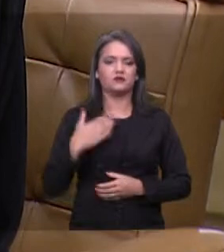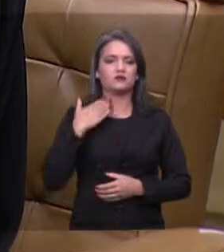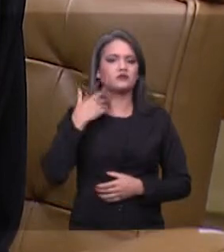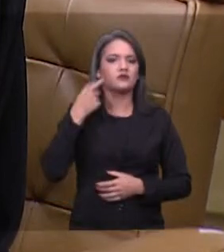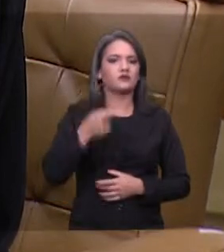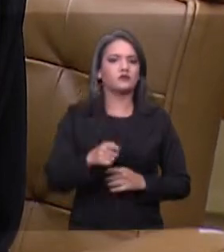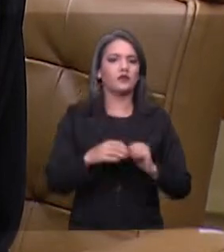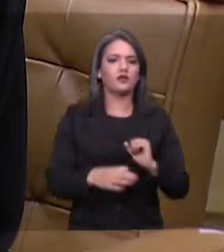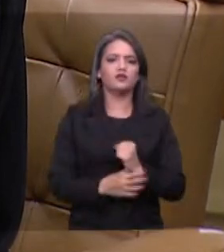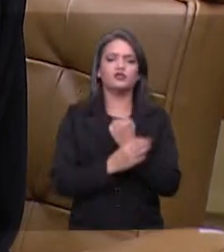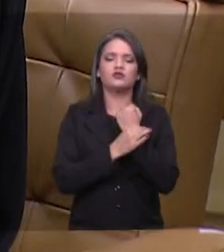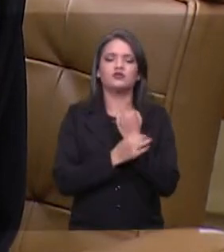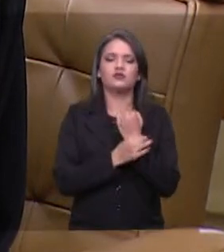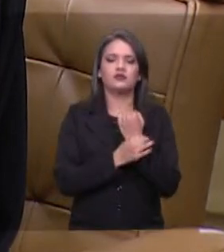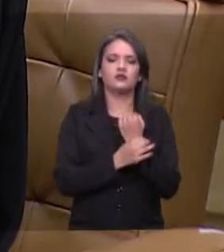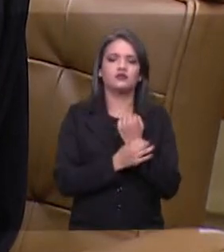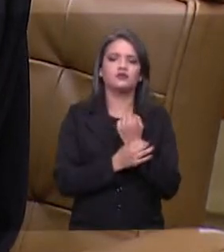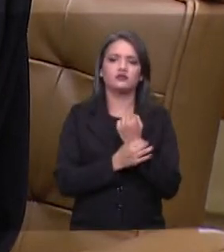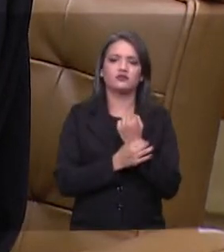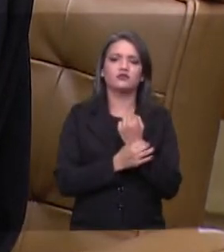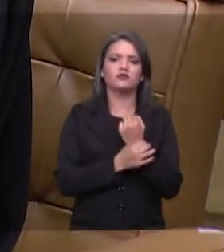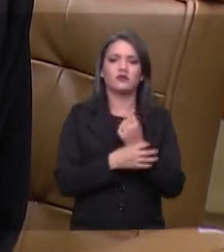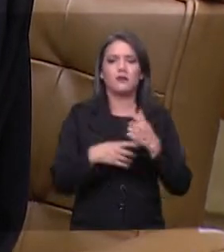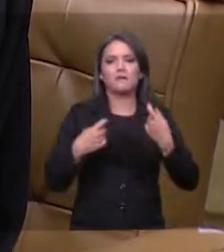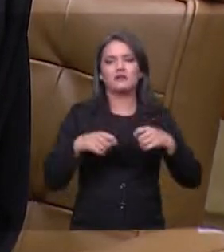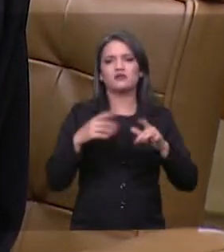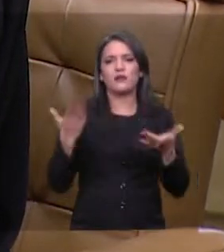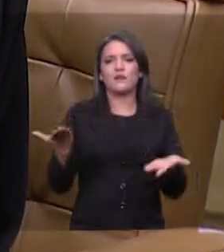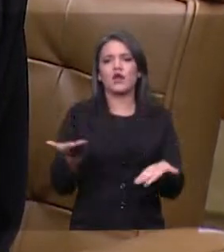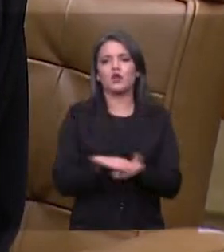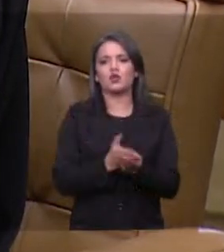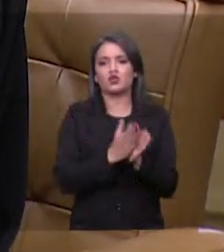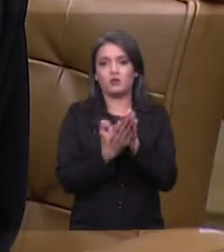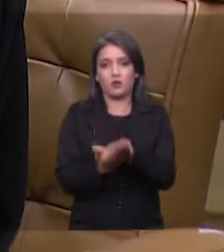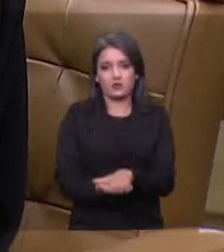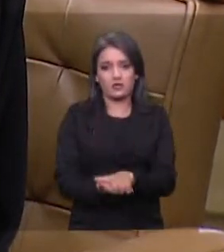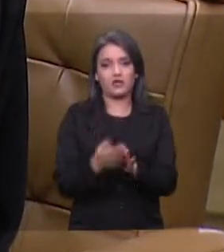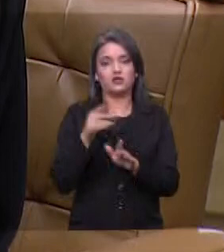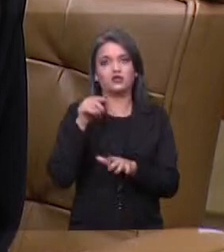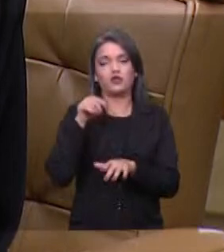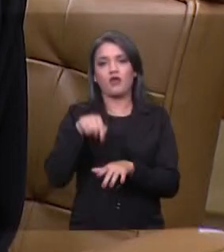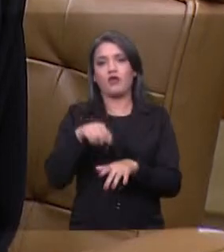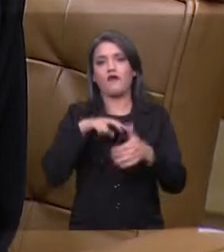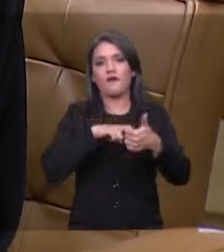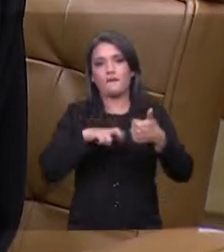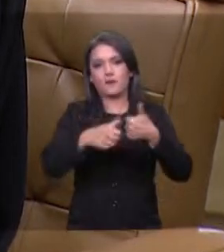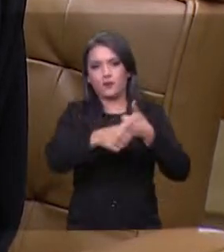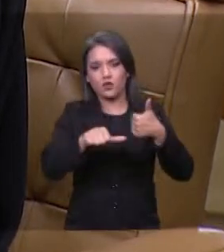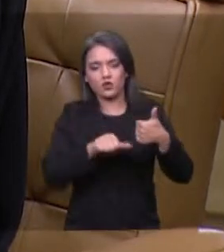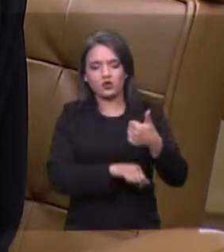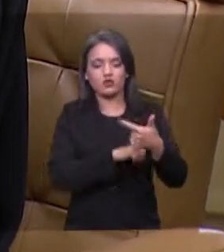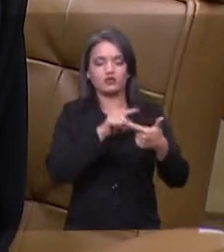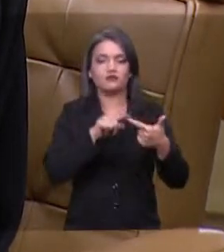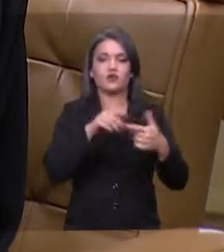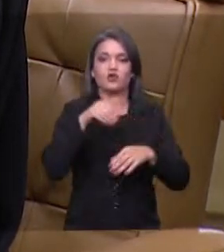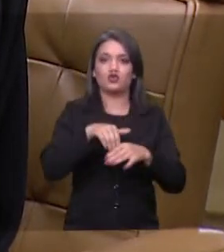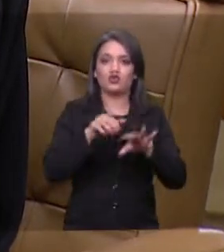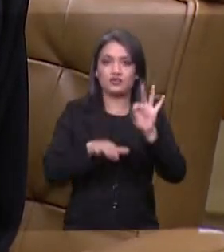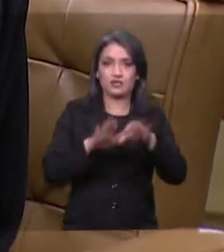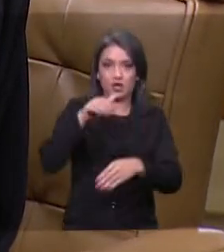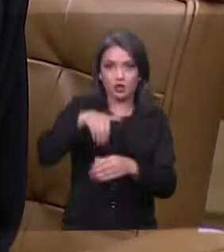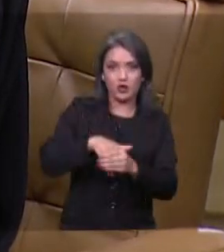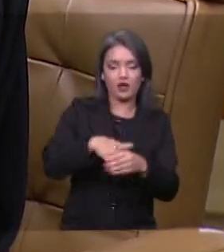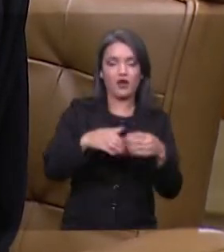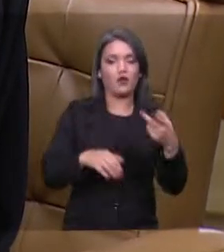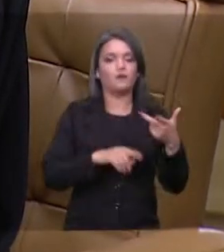devem incidir para os processos afetos ao Tribunal do Júri, à Justiça Eleitoral,